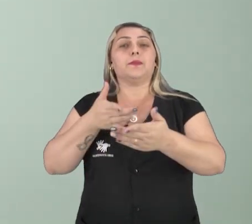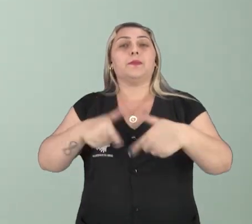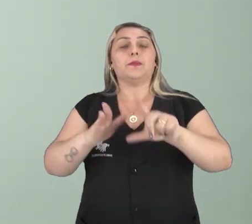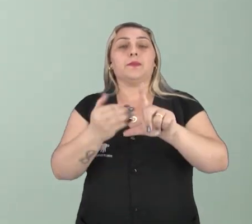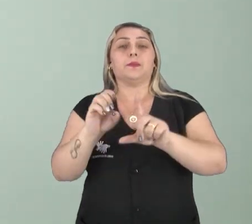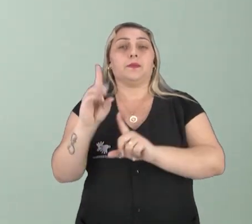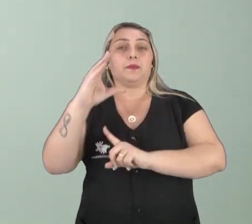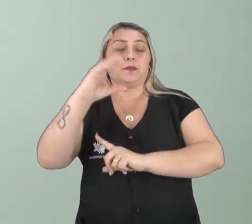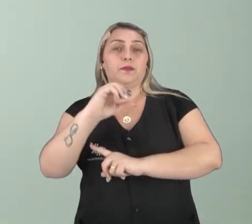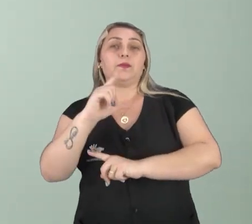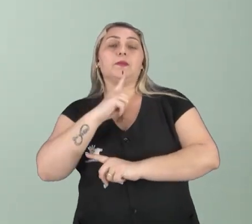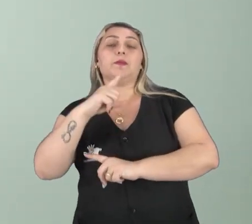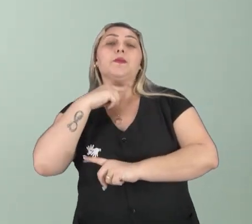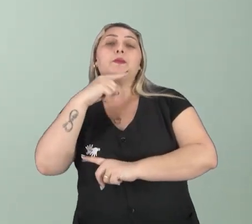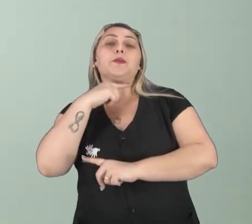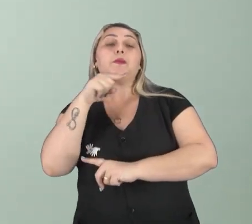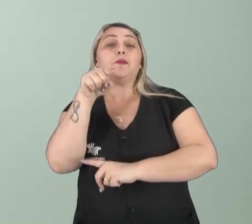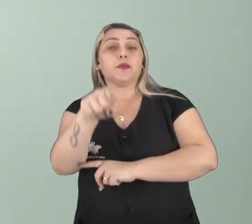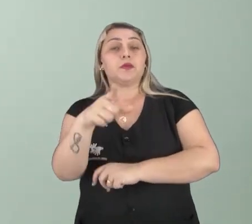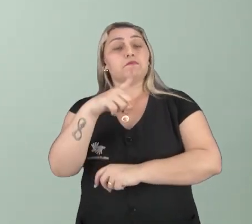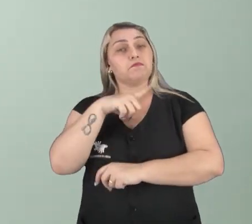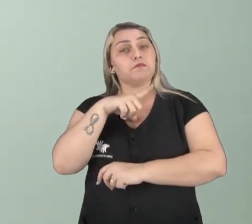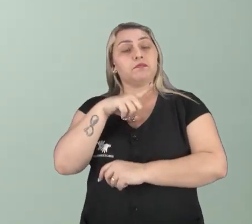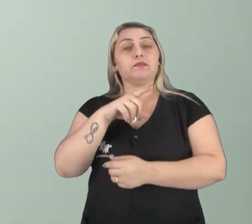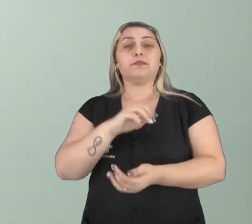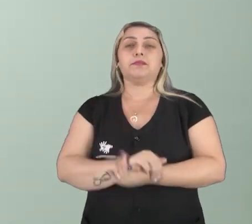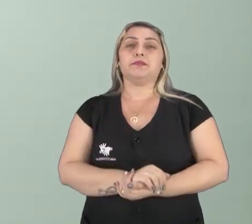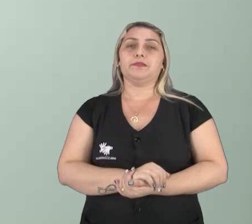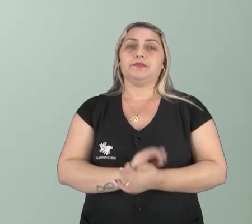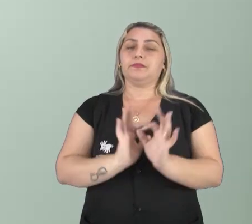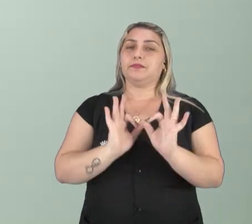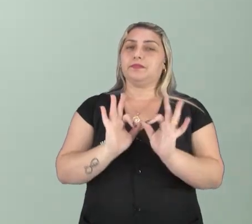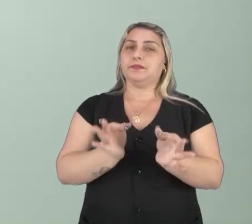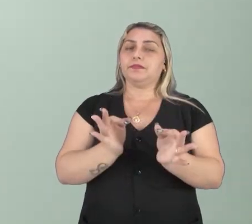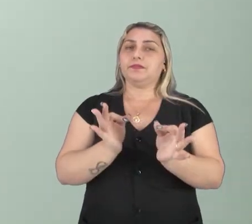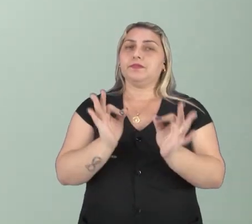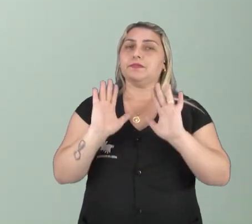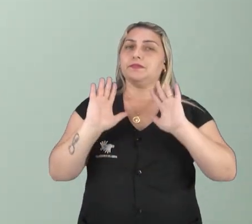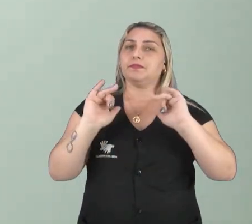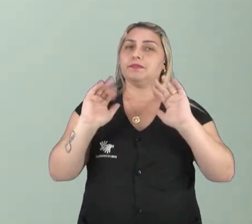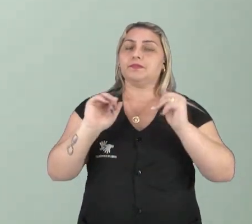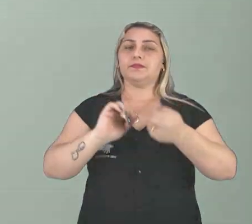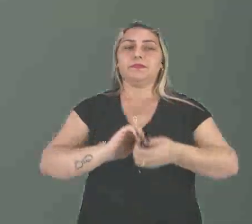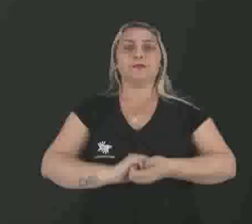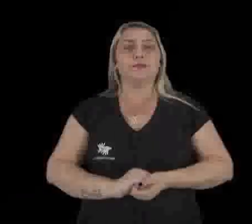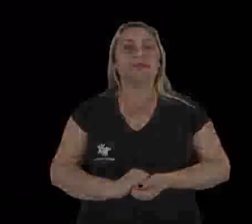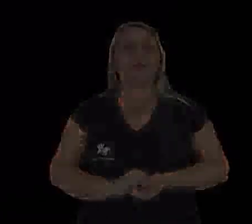dúvidas que, por um acaso, vocês ainda tenham, tá certo? Até mais!